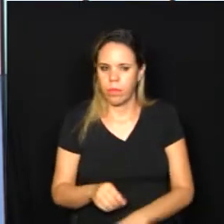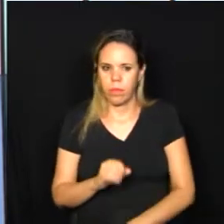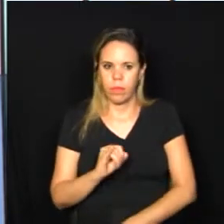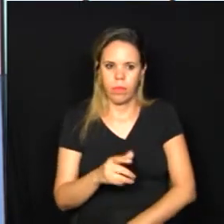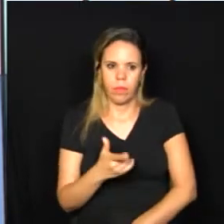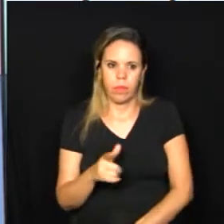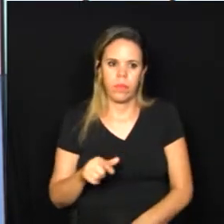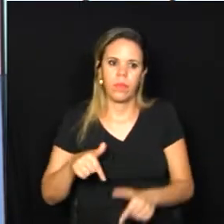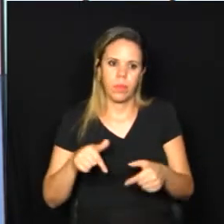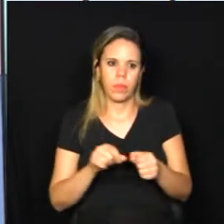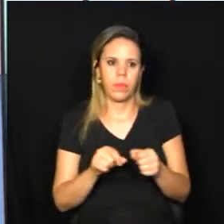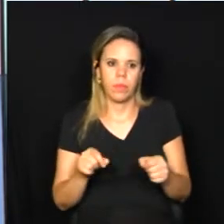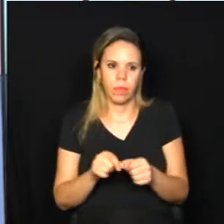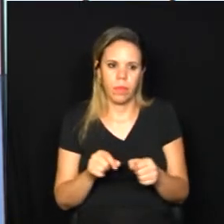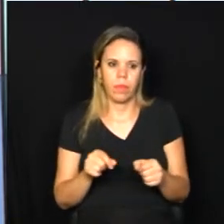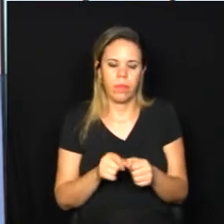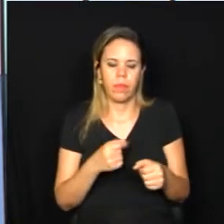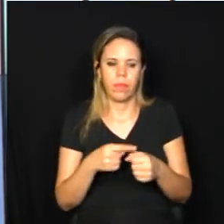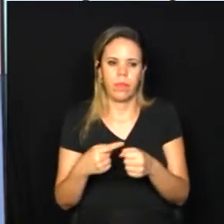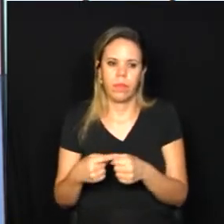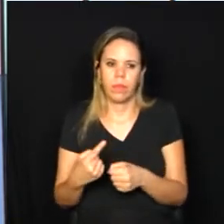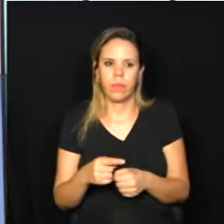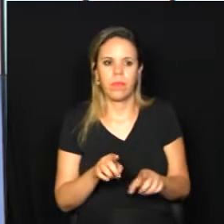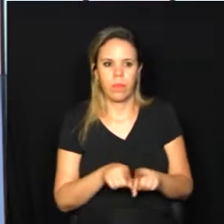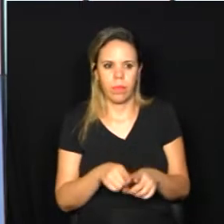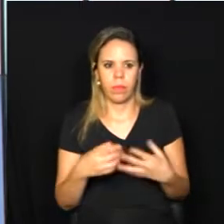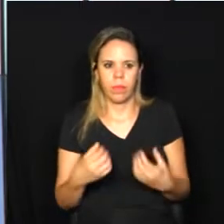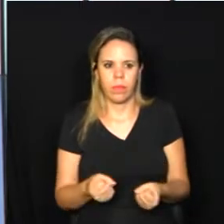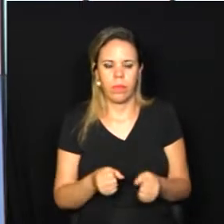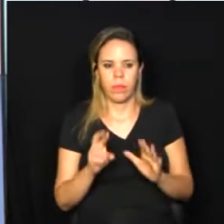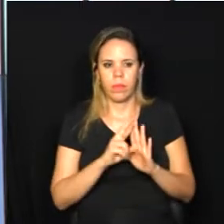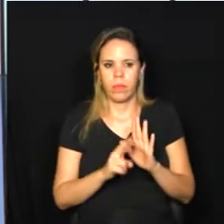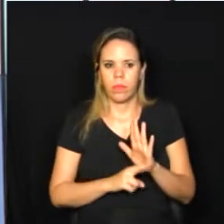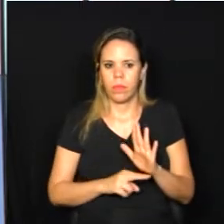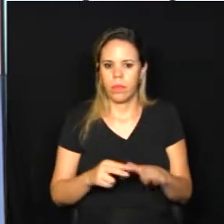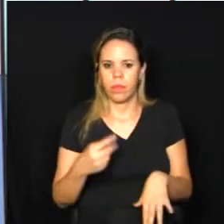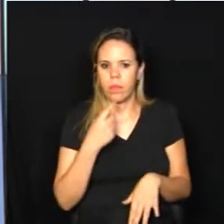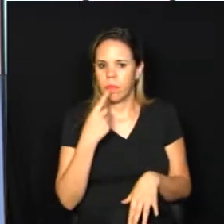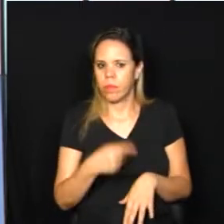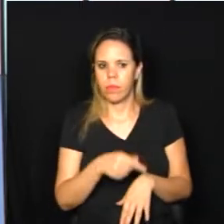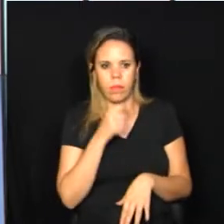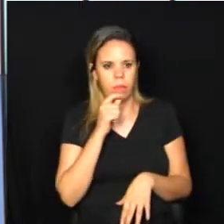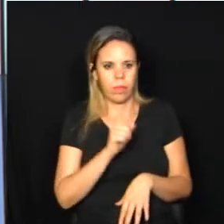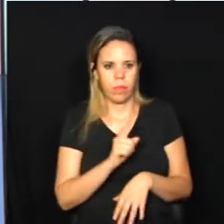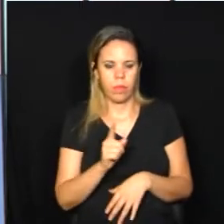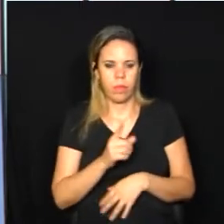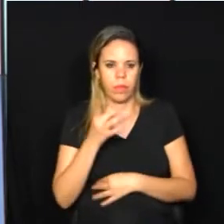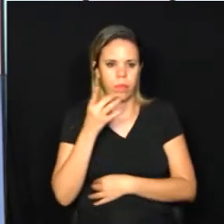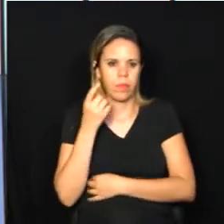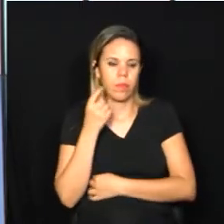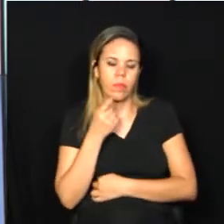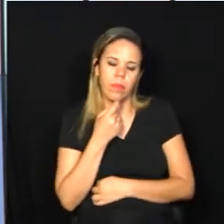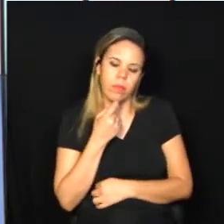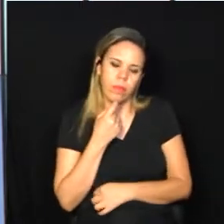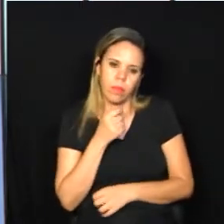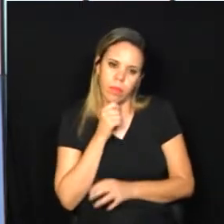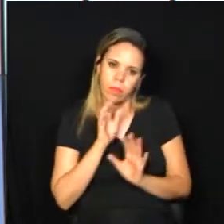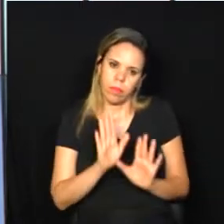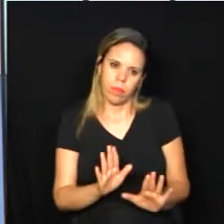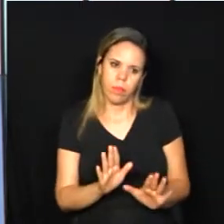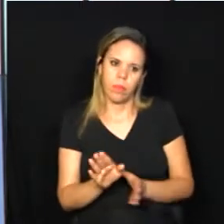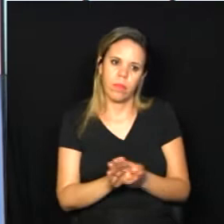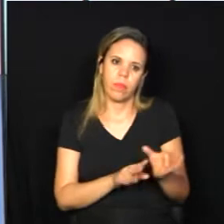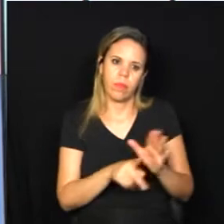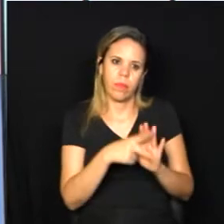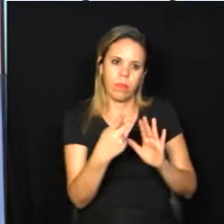essa medida também vale para esses municípios. Então, não vale para Campinas ainda, porque Campinas nós temos o